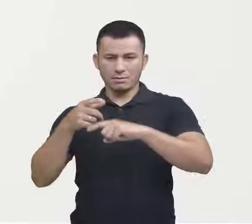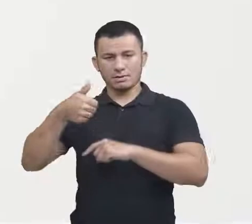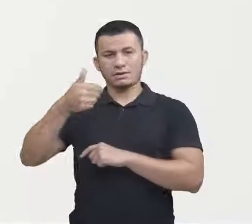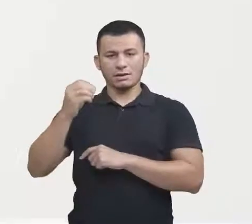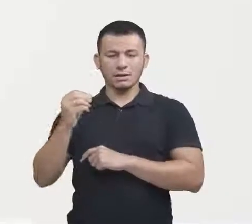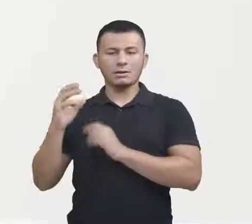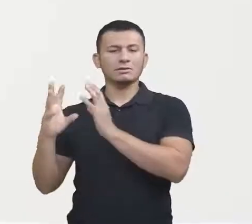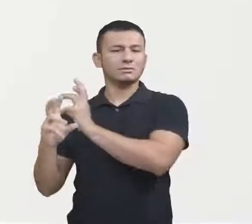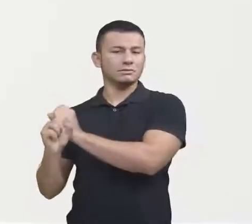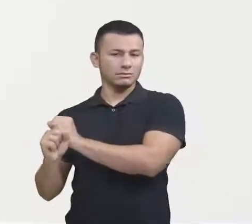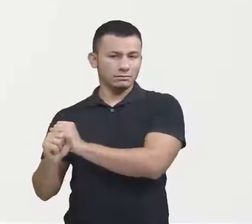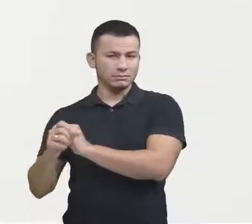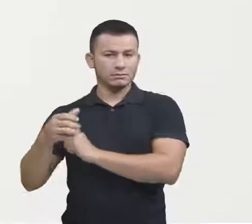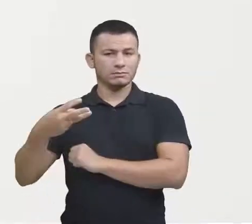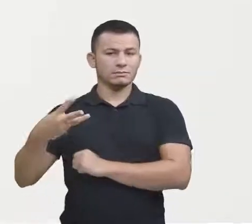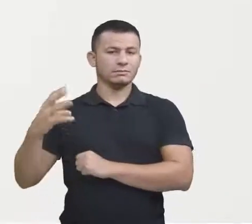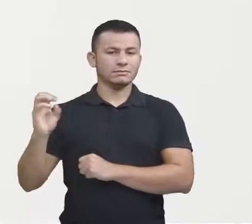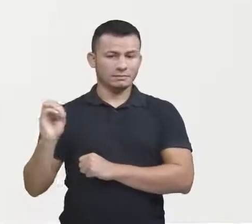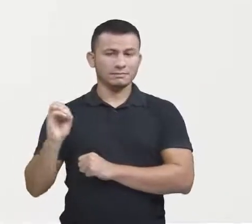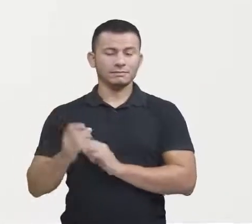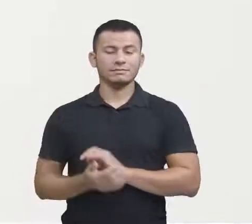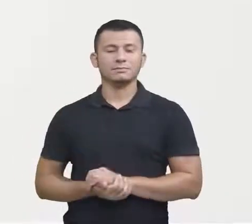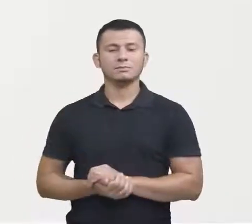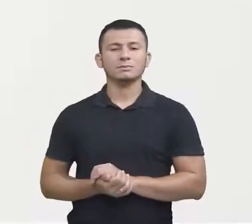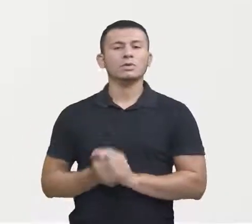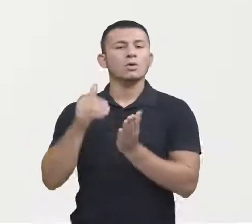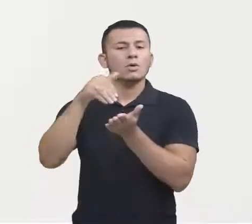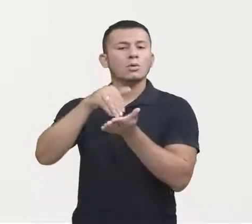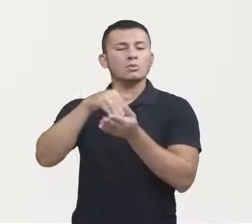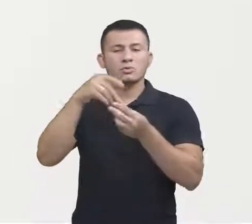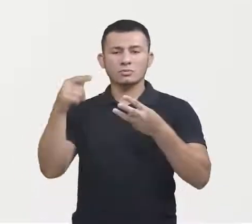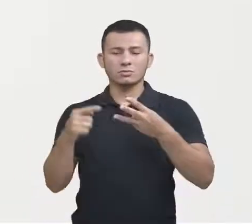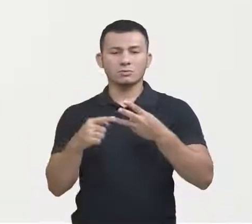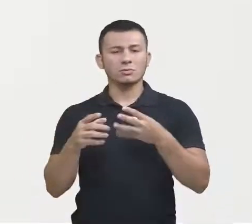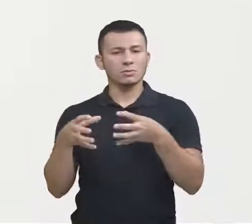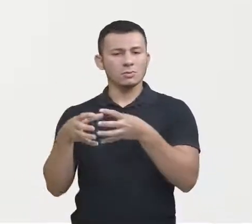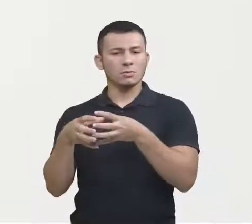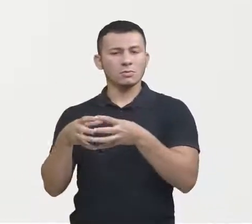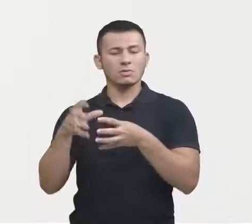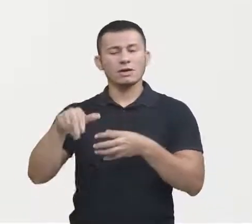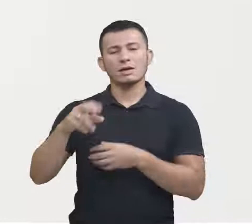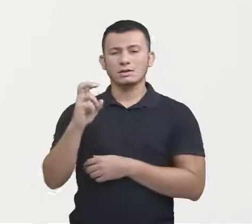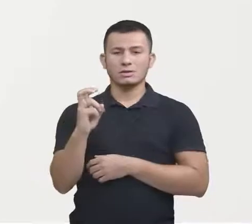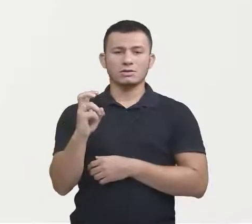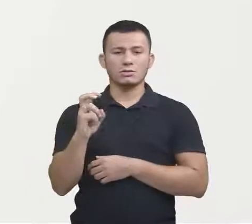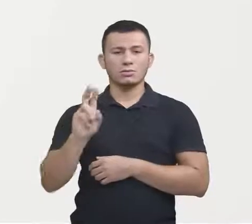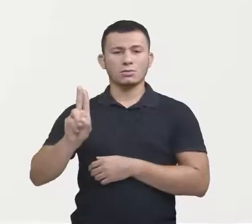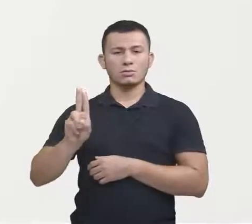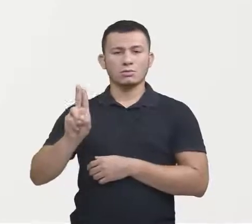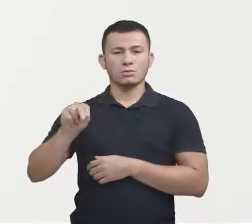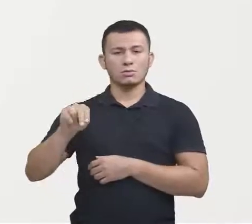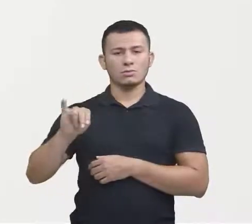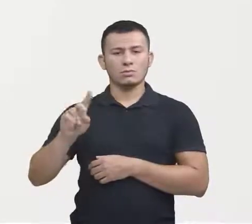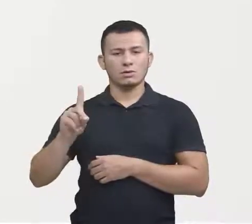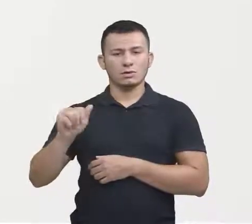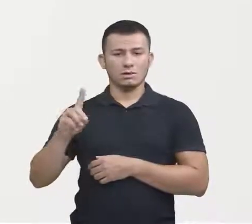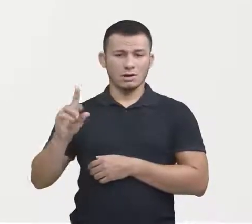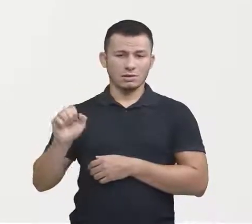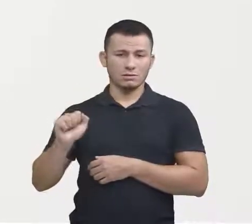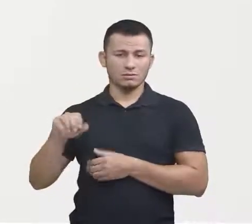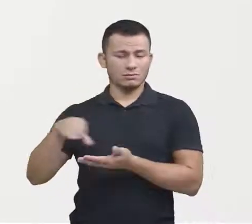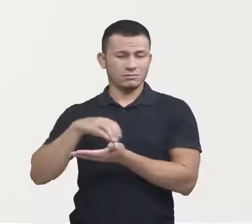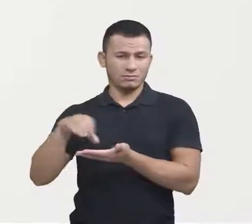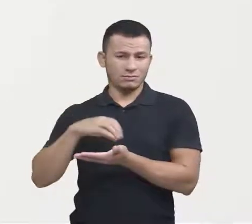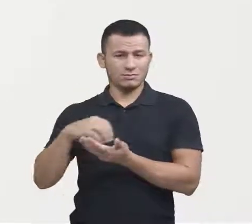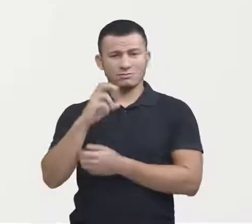30 e aqui eu tenho 5 unidades de carrinhos